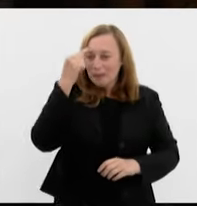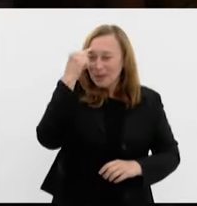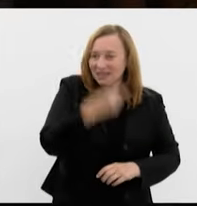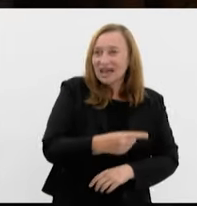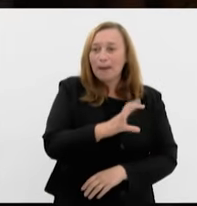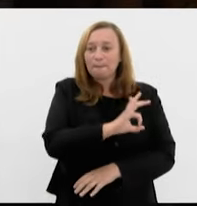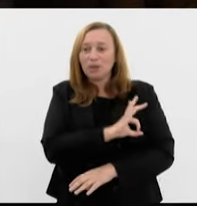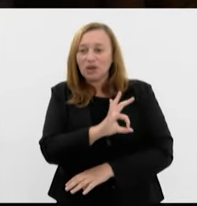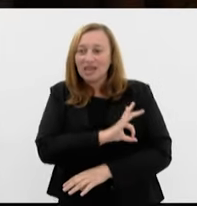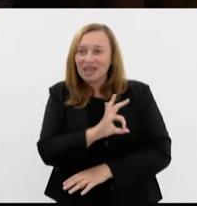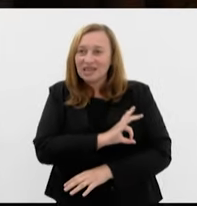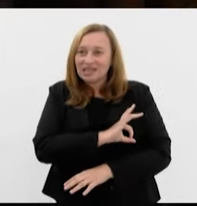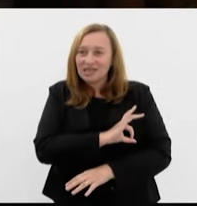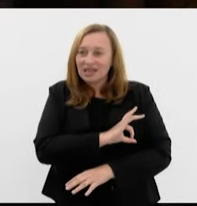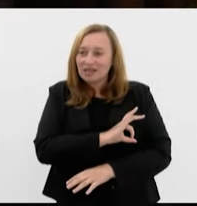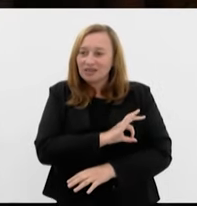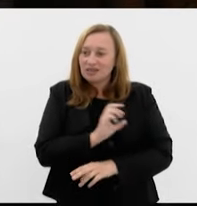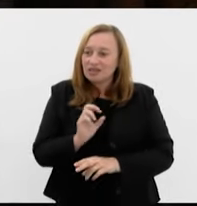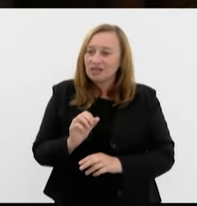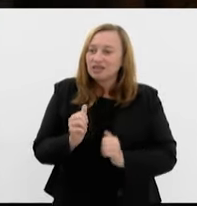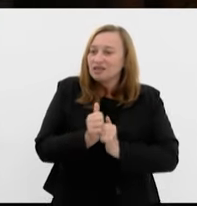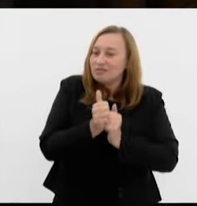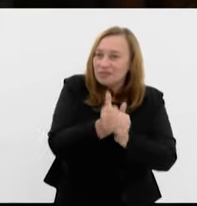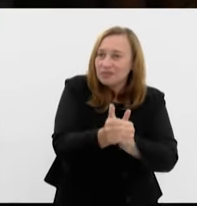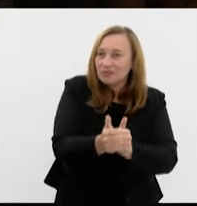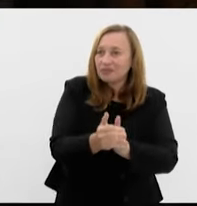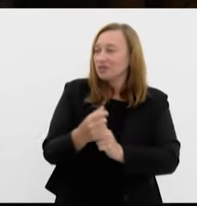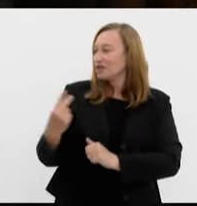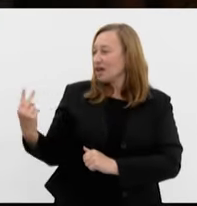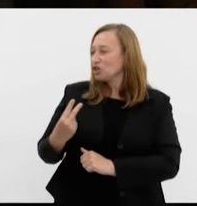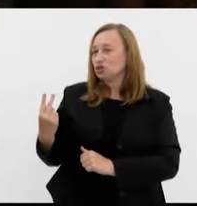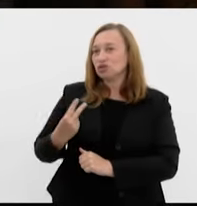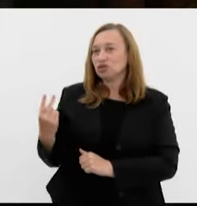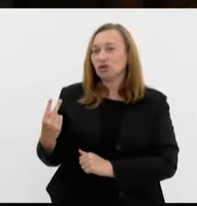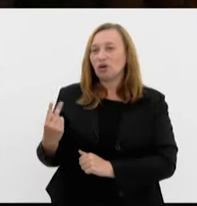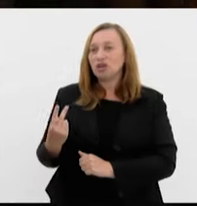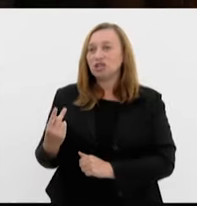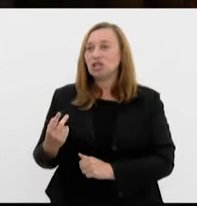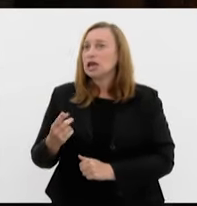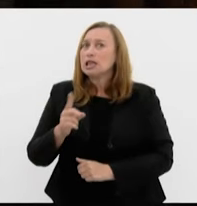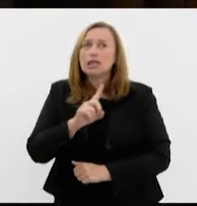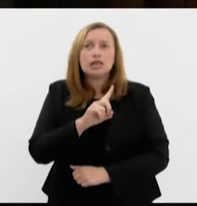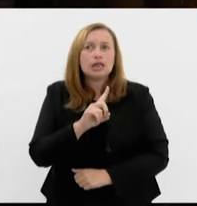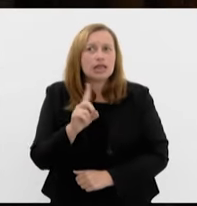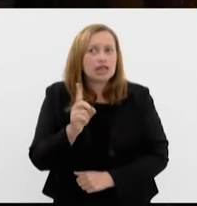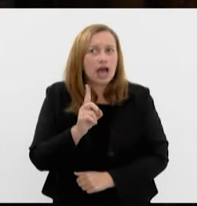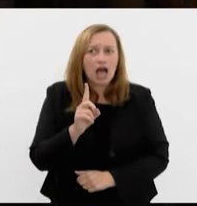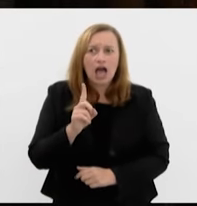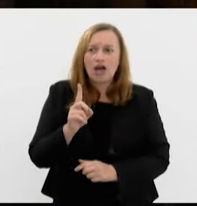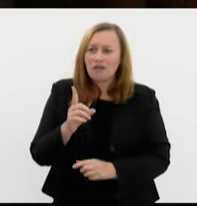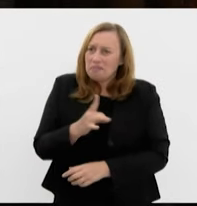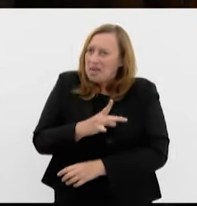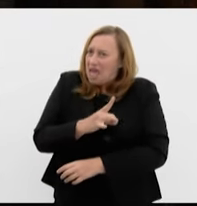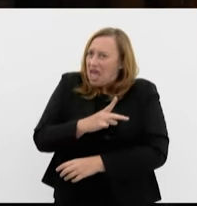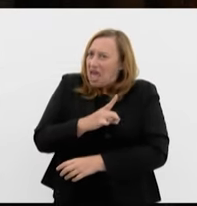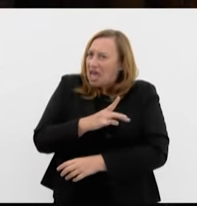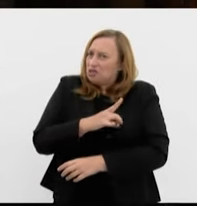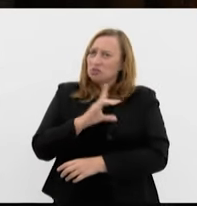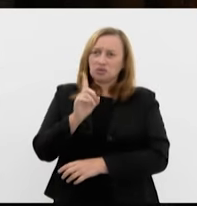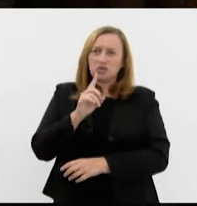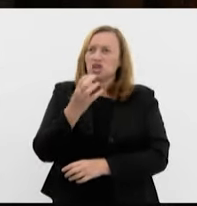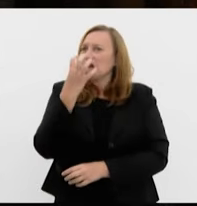fez na nossa Cola ou na cola do pobel na cola do deputado Alan Lopes que não vai nos intimidar nenhum